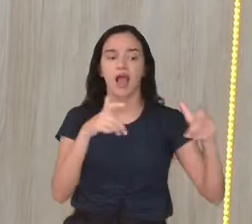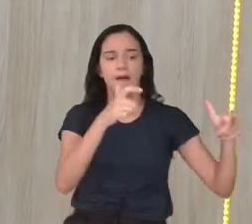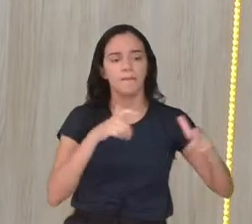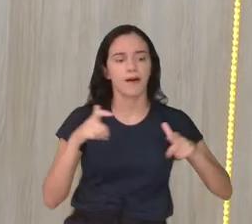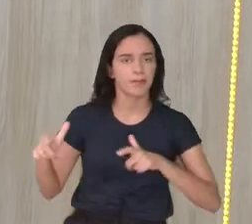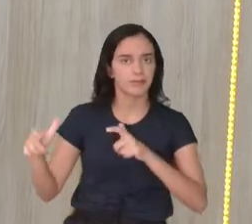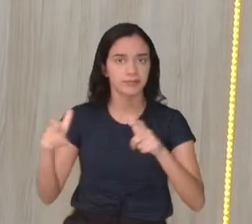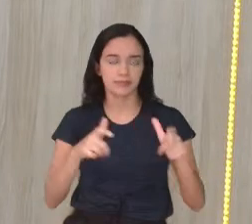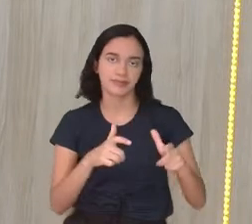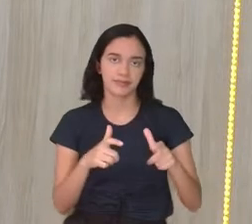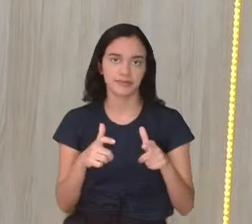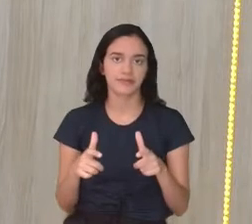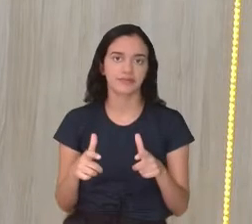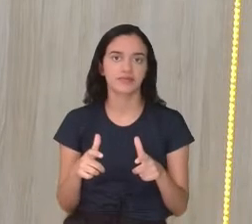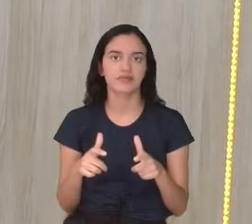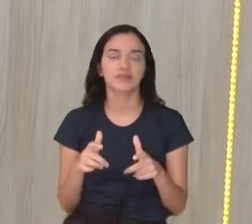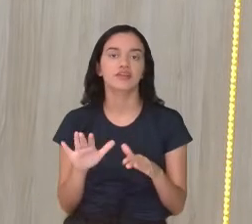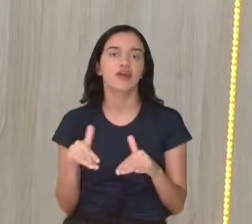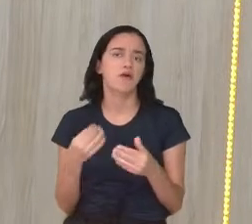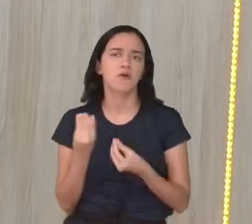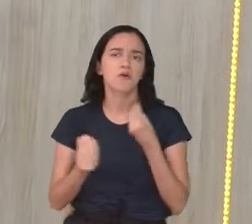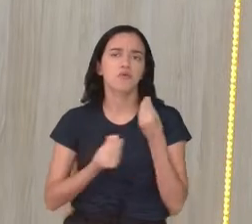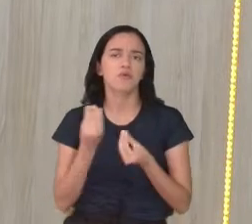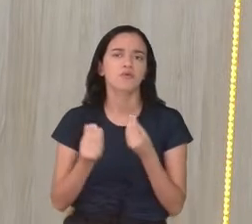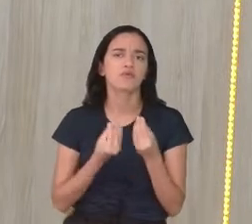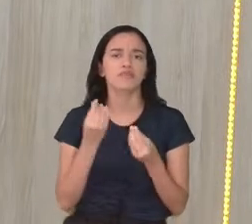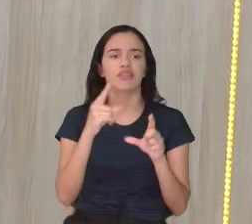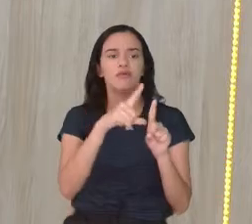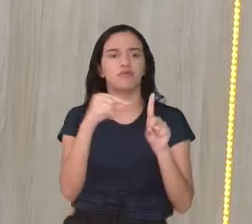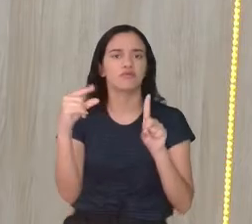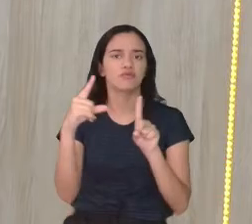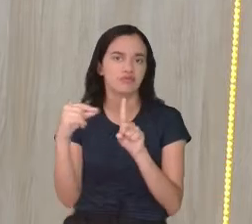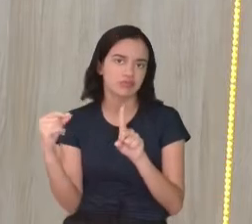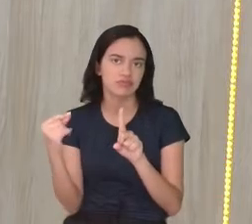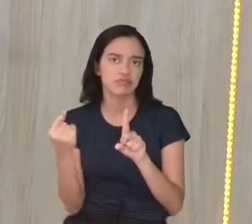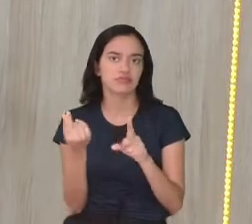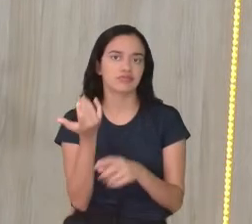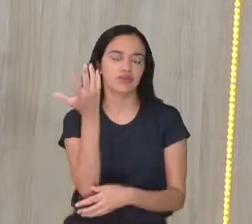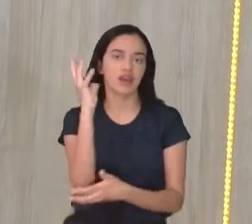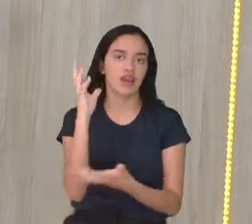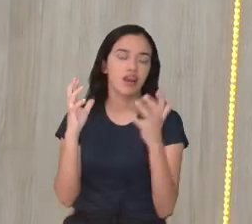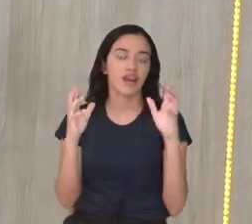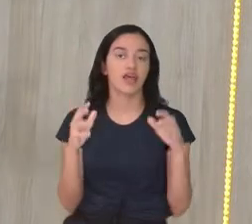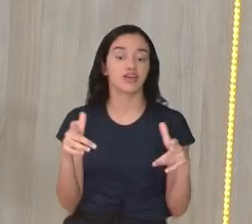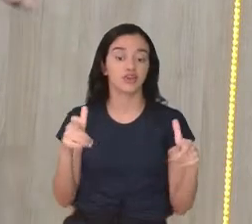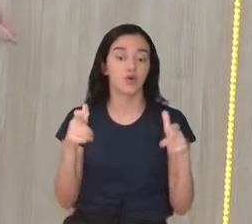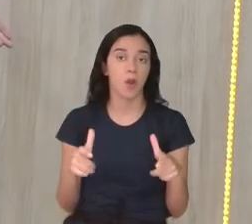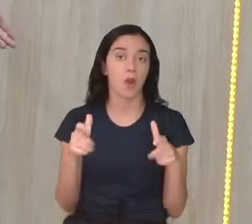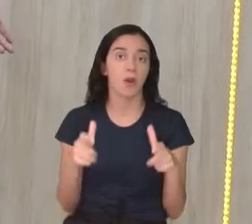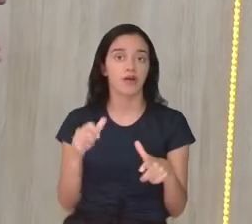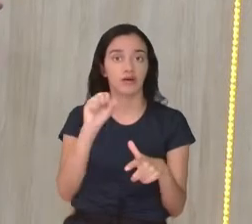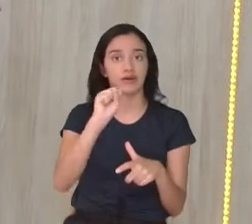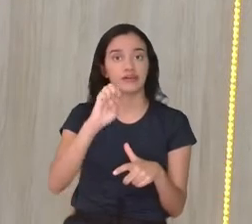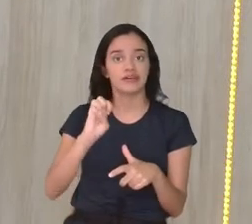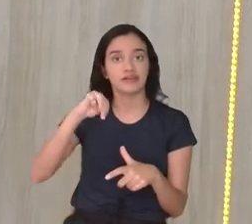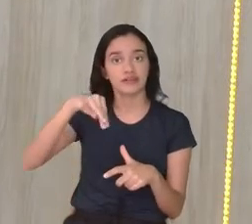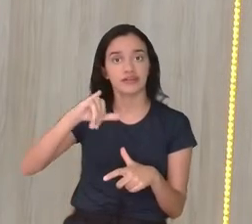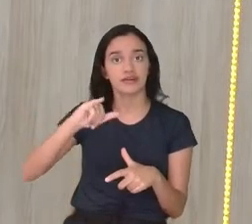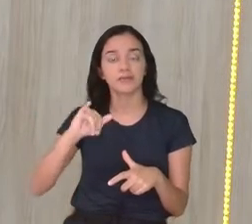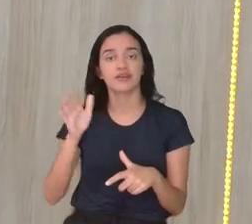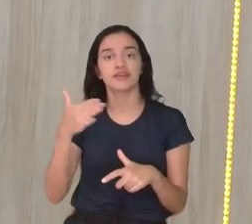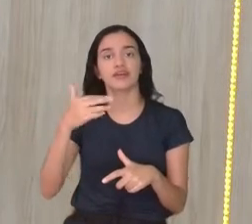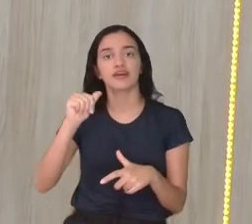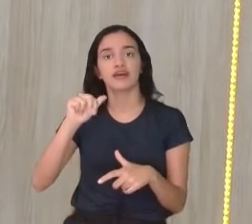região. Porque não adianta, né? Como é que a gente vai ter uma folha aqui latifoliada, uma planta latifoliada, no semiárido? Chuva, cadê? Não vai